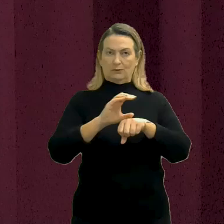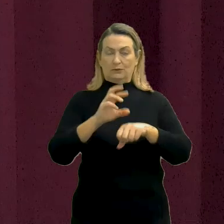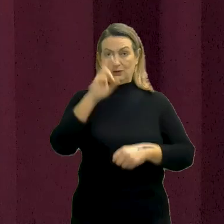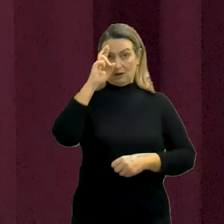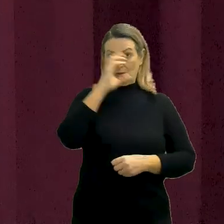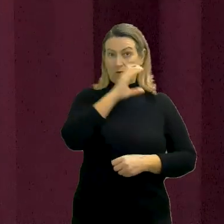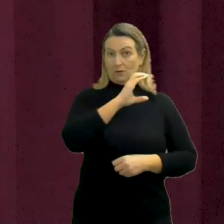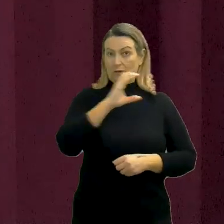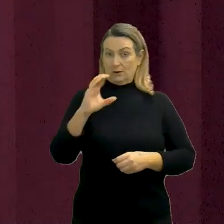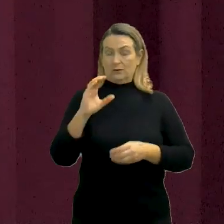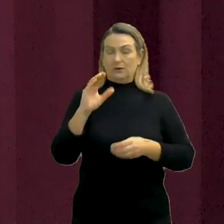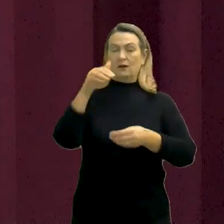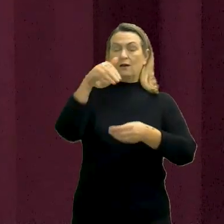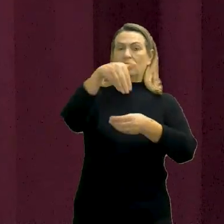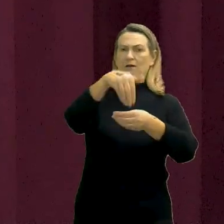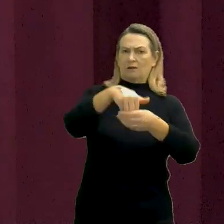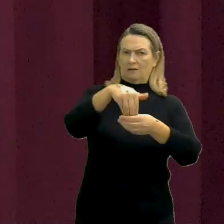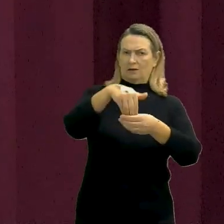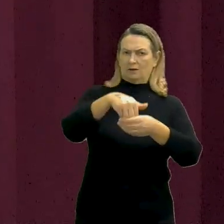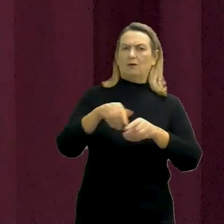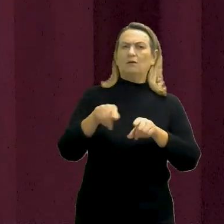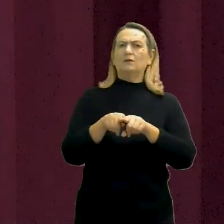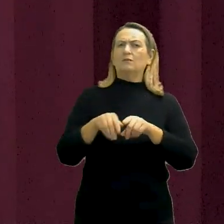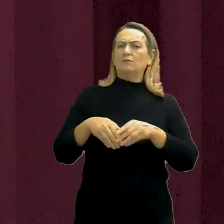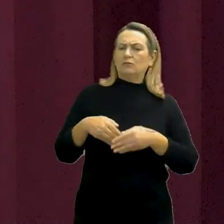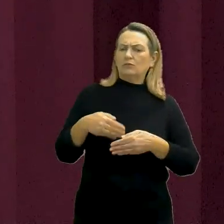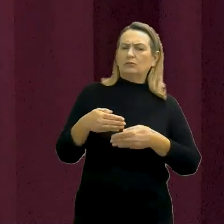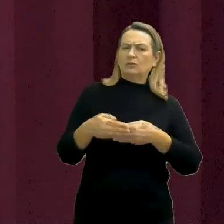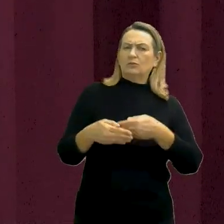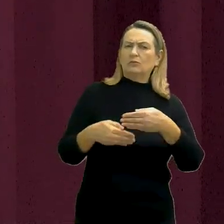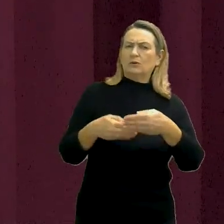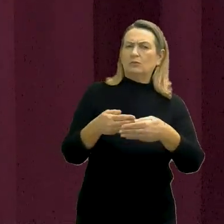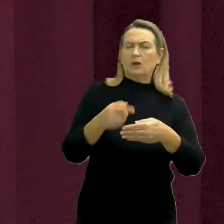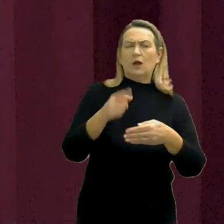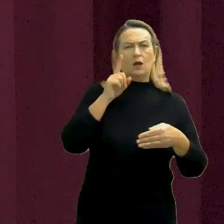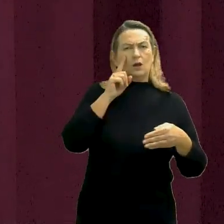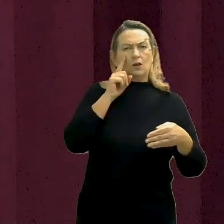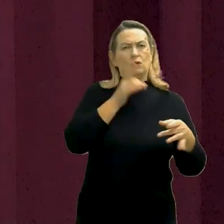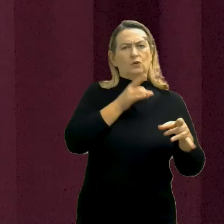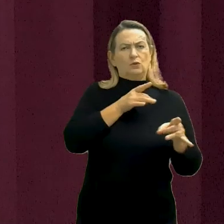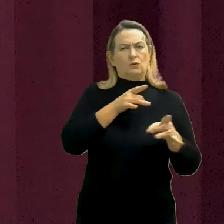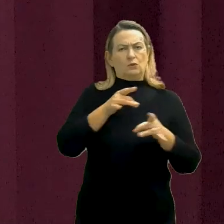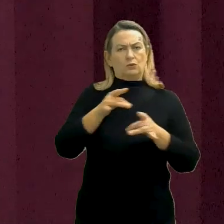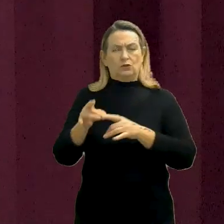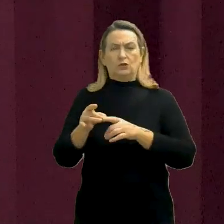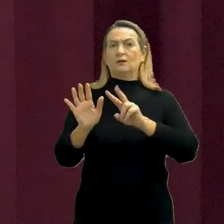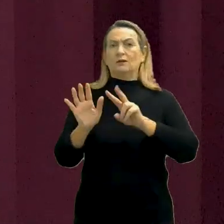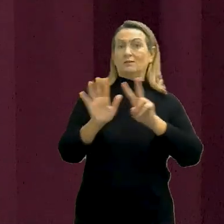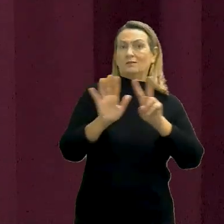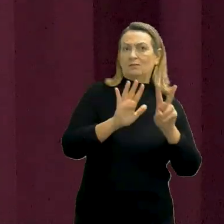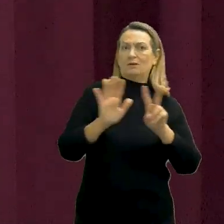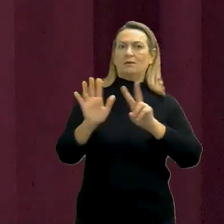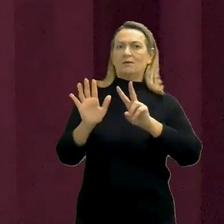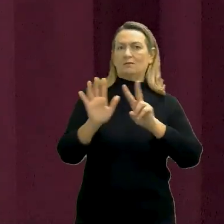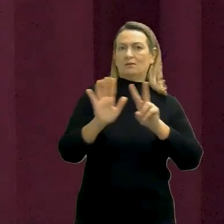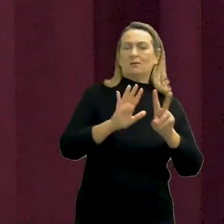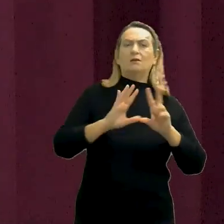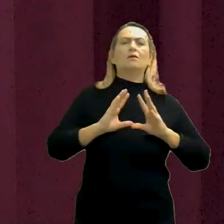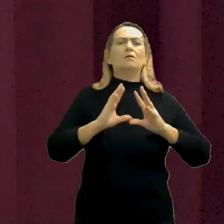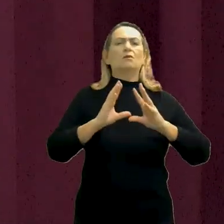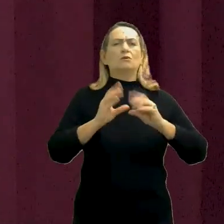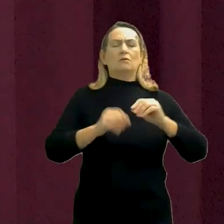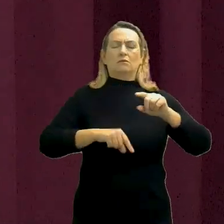ela também encaminha de forma cotidiana cada vamos falar assim semanalmente Todo o material que os